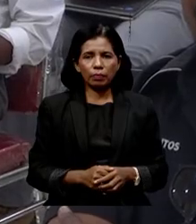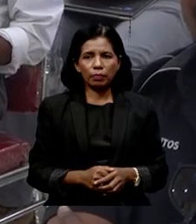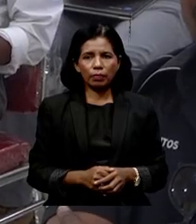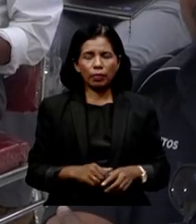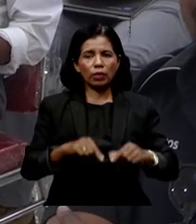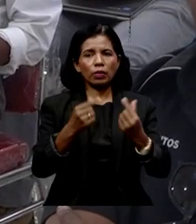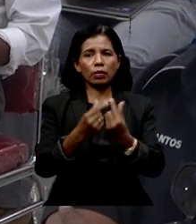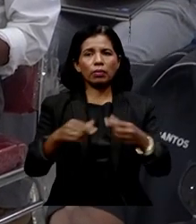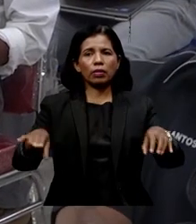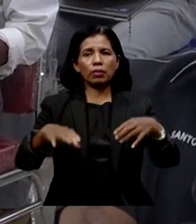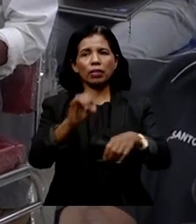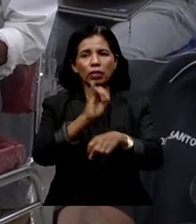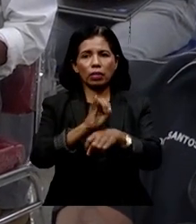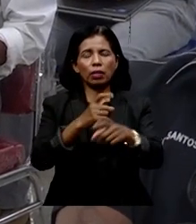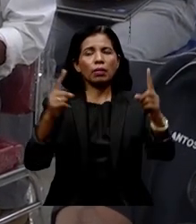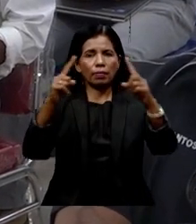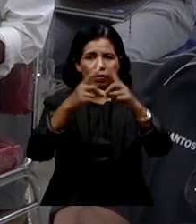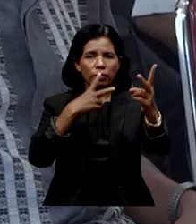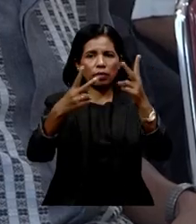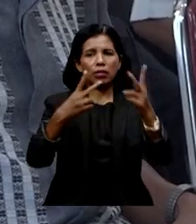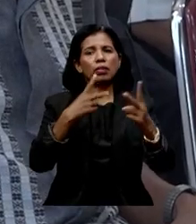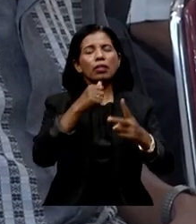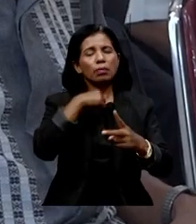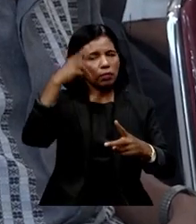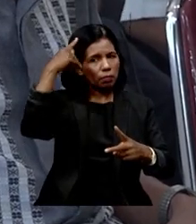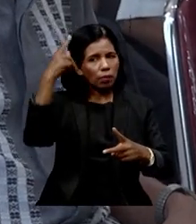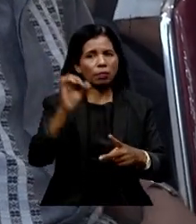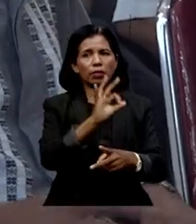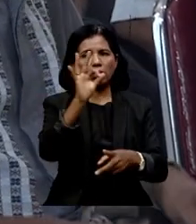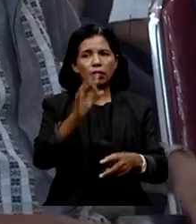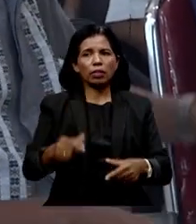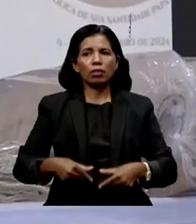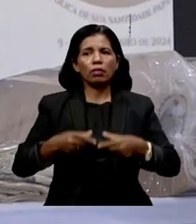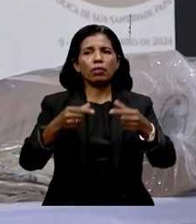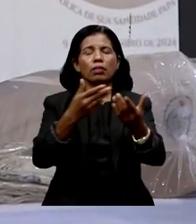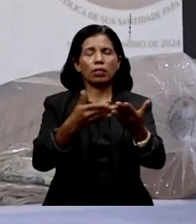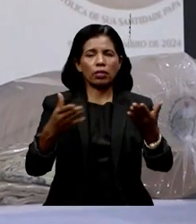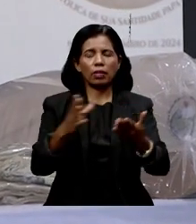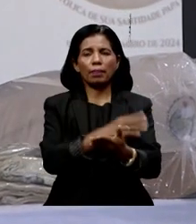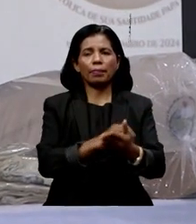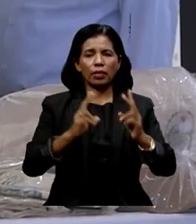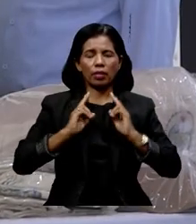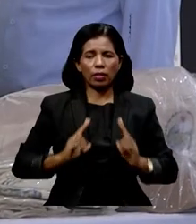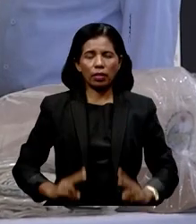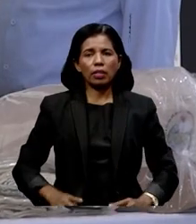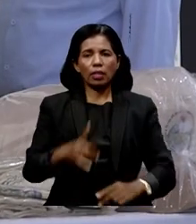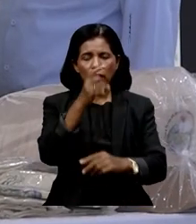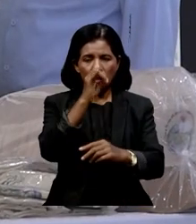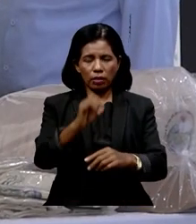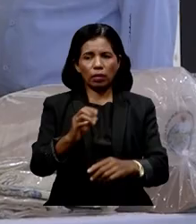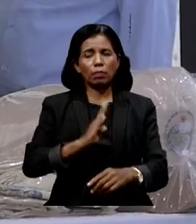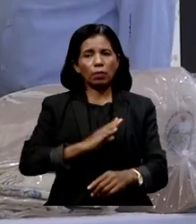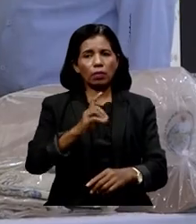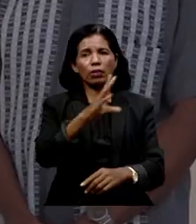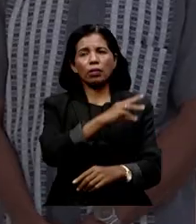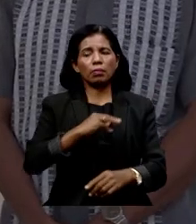Equipa Serviço Macreda para visita ao Papa Francisco, sexta-feira, entrega atributo túnica para a Diocese Dili, balcão no